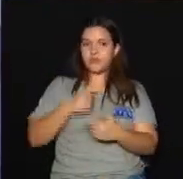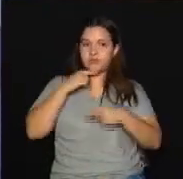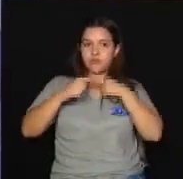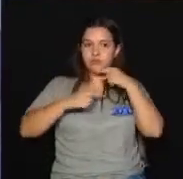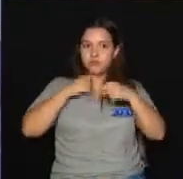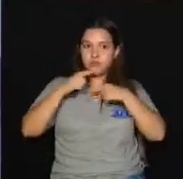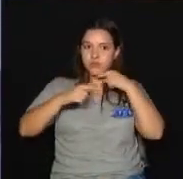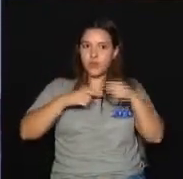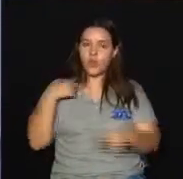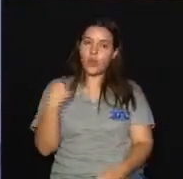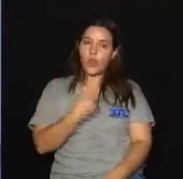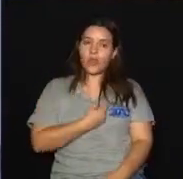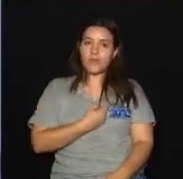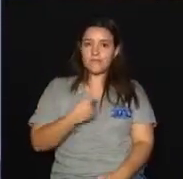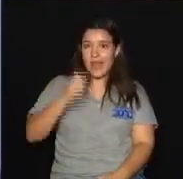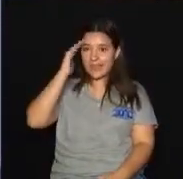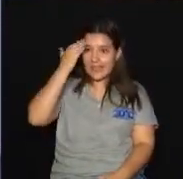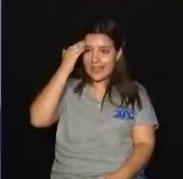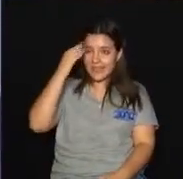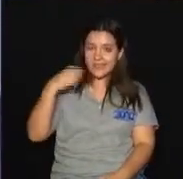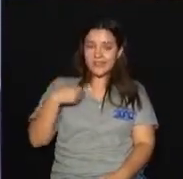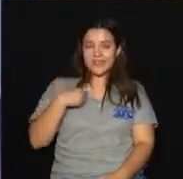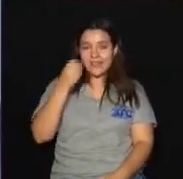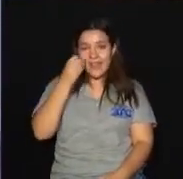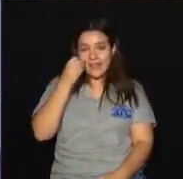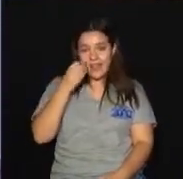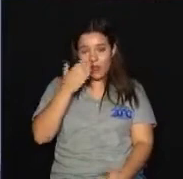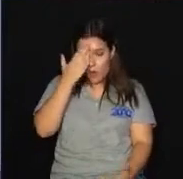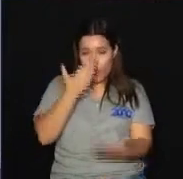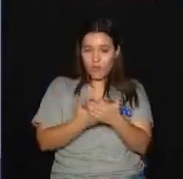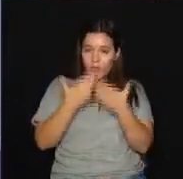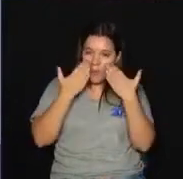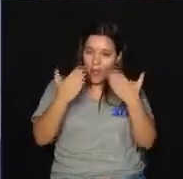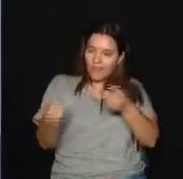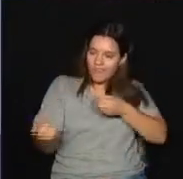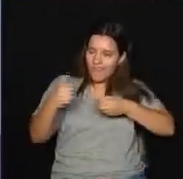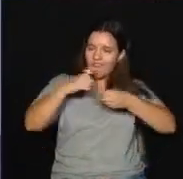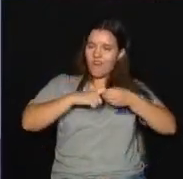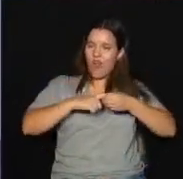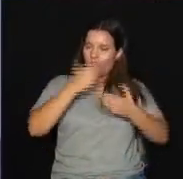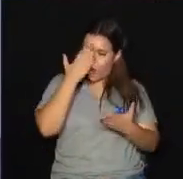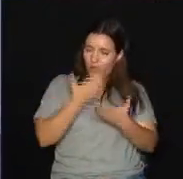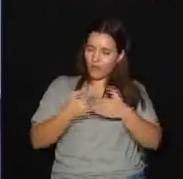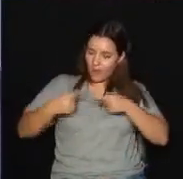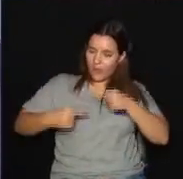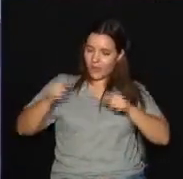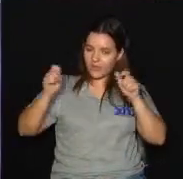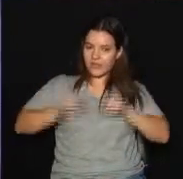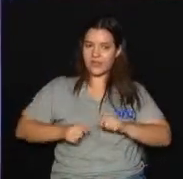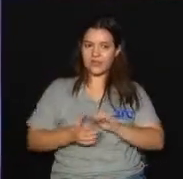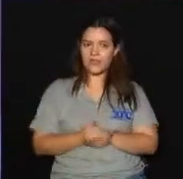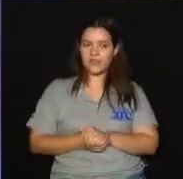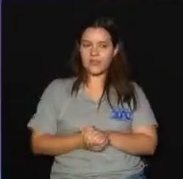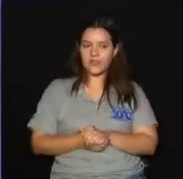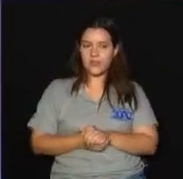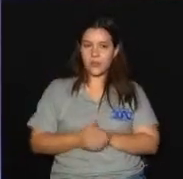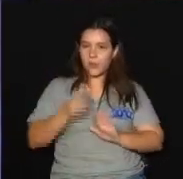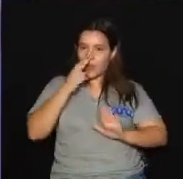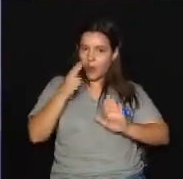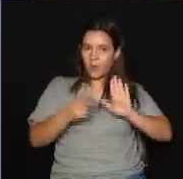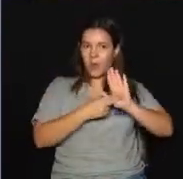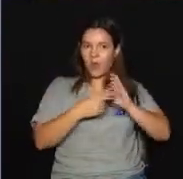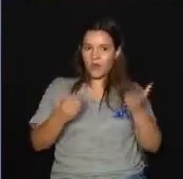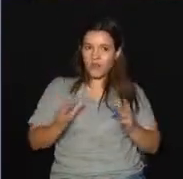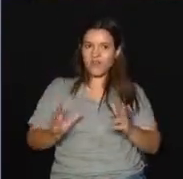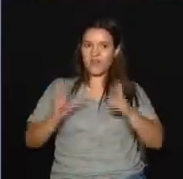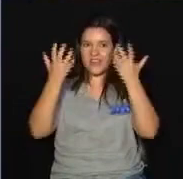que entender e tentar recuperar a confiança dessas pessoas. E nessa recuperação, que compromisso fica? A gente sabe que hoje é um dia de festa,